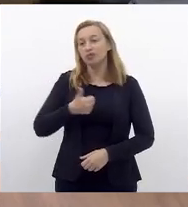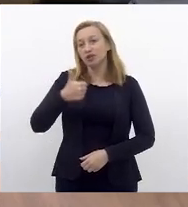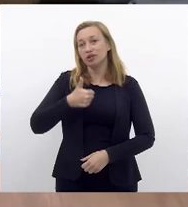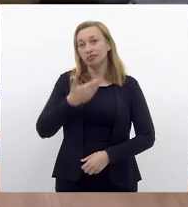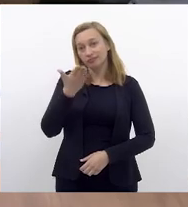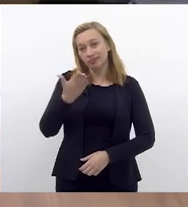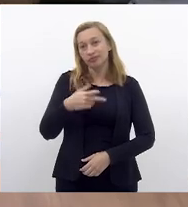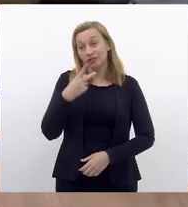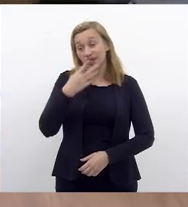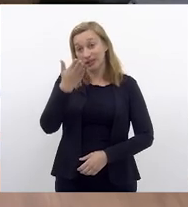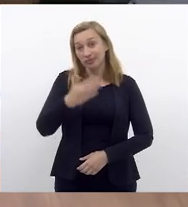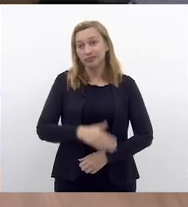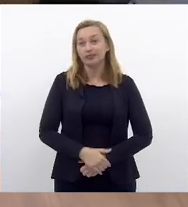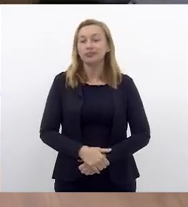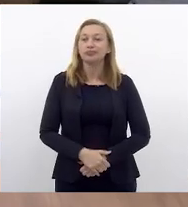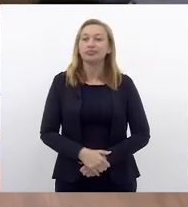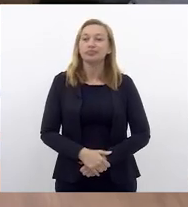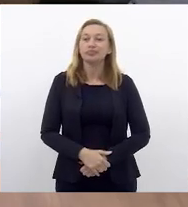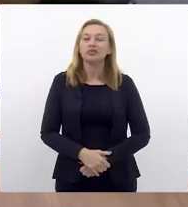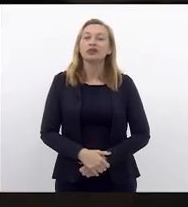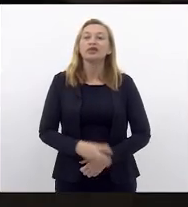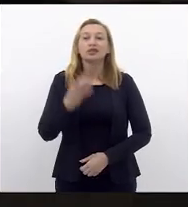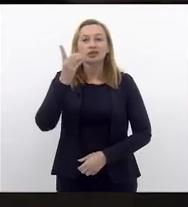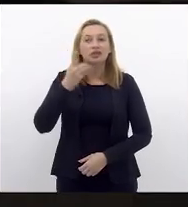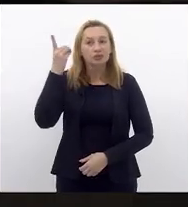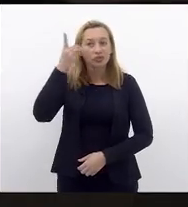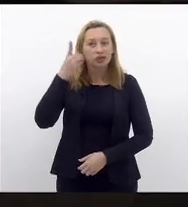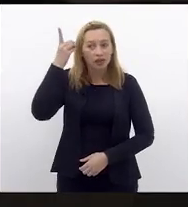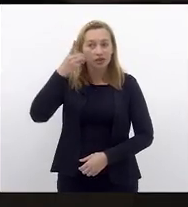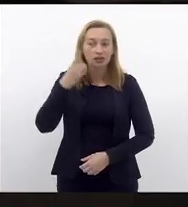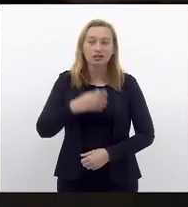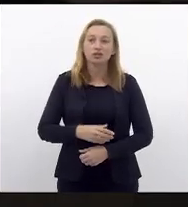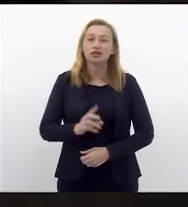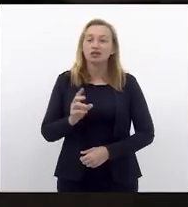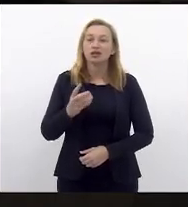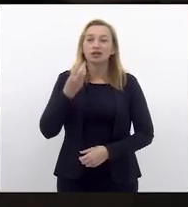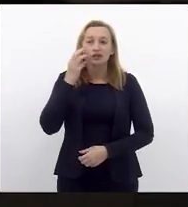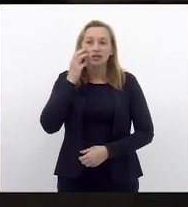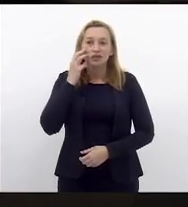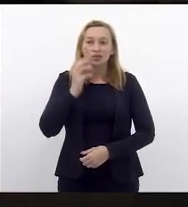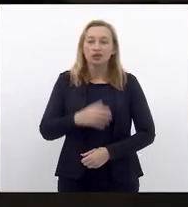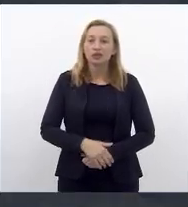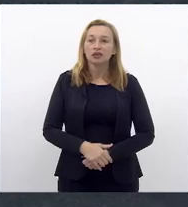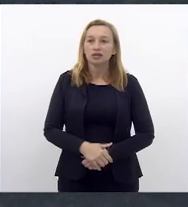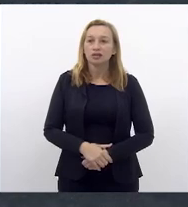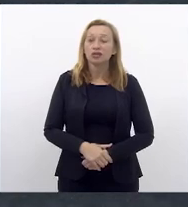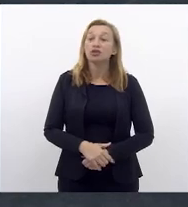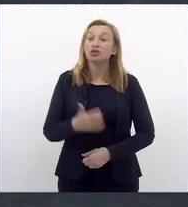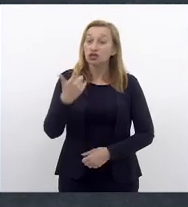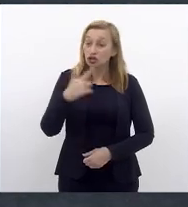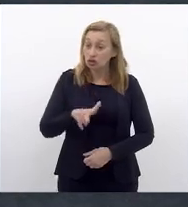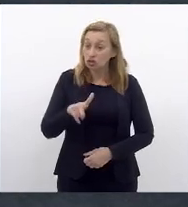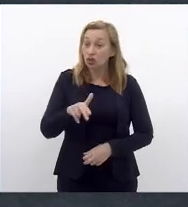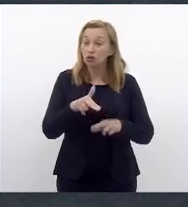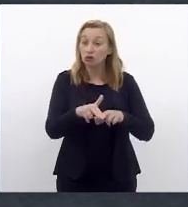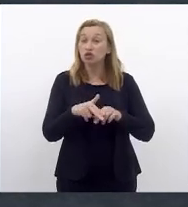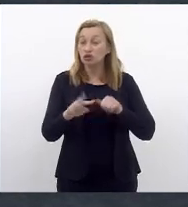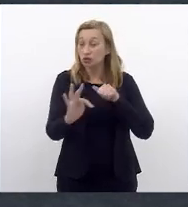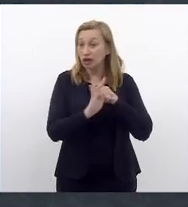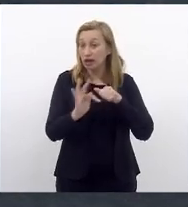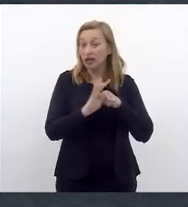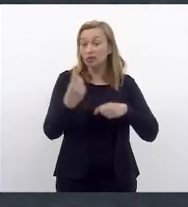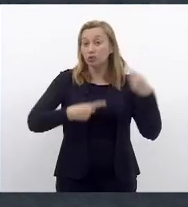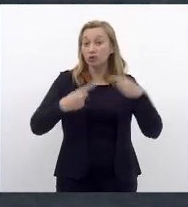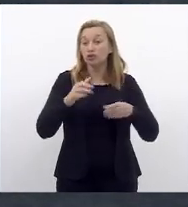Marquinho orientar o voto. Dionísio votou. Deputado Valdeque Carneiro. Mais uma vez, por razões técnicas e